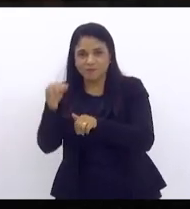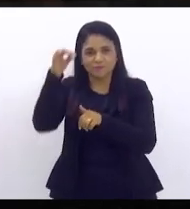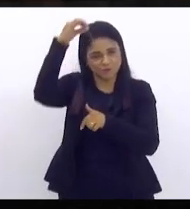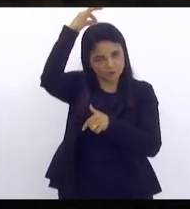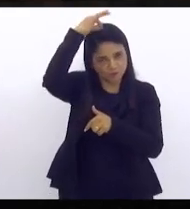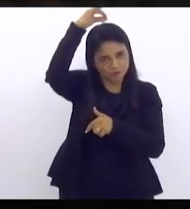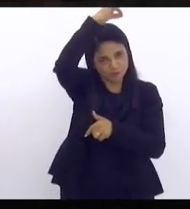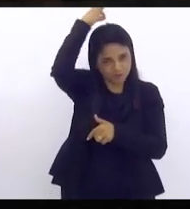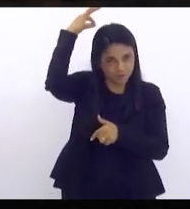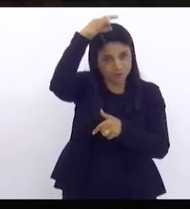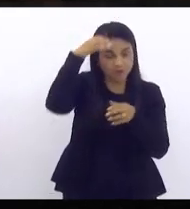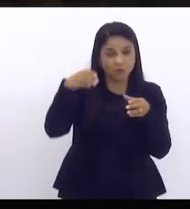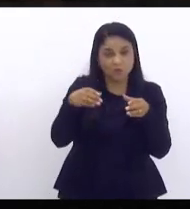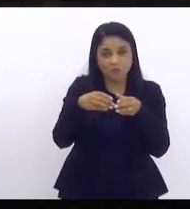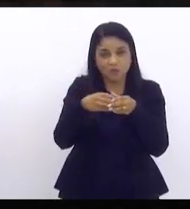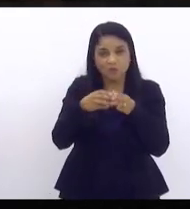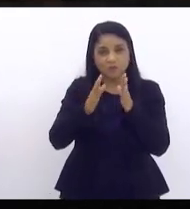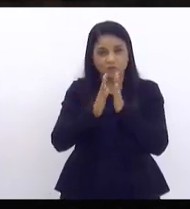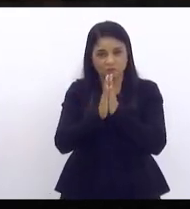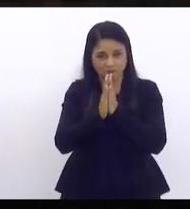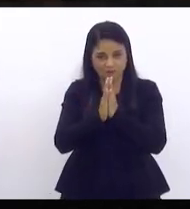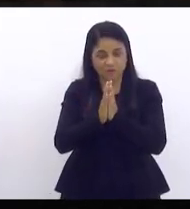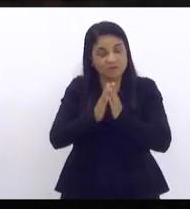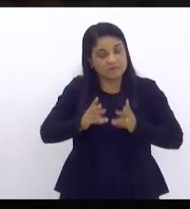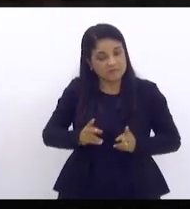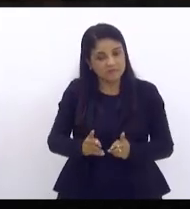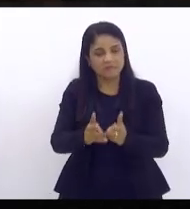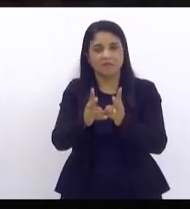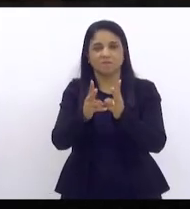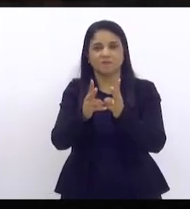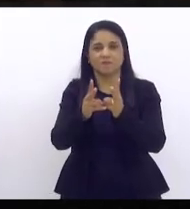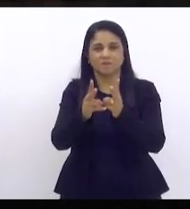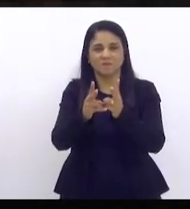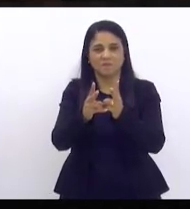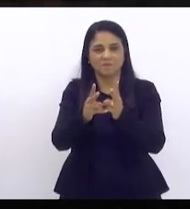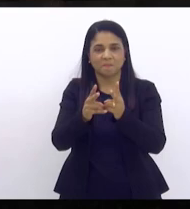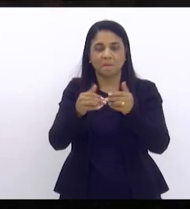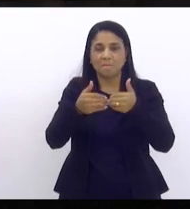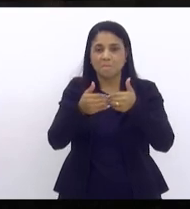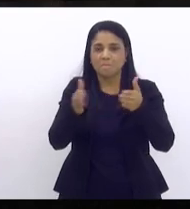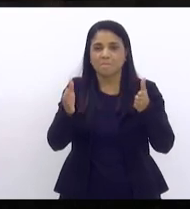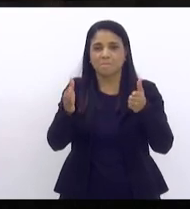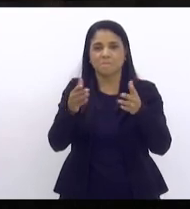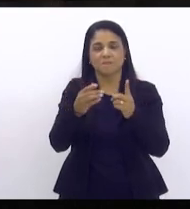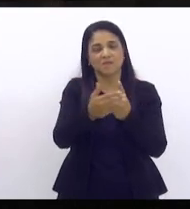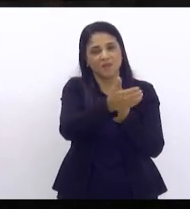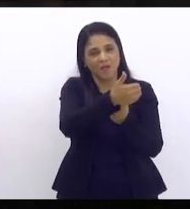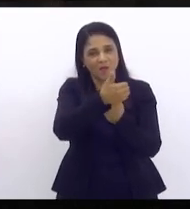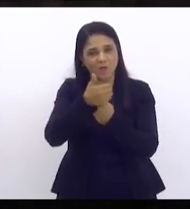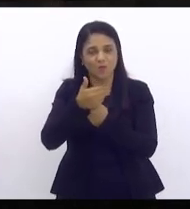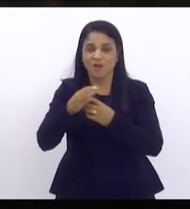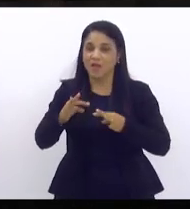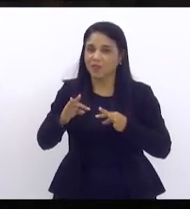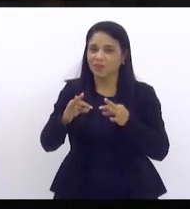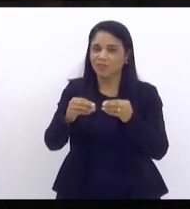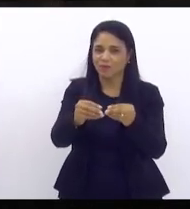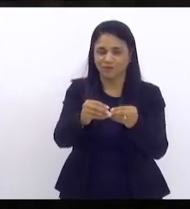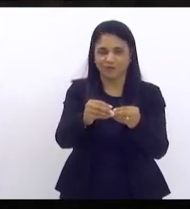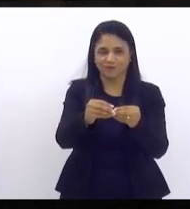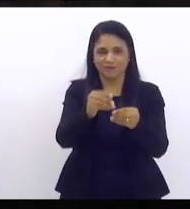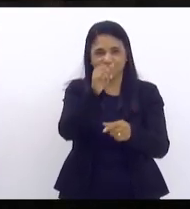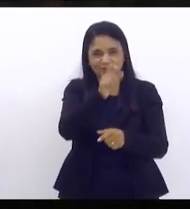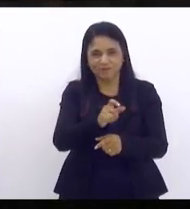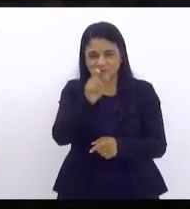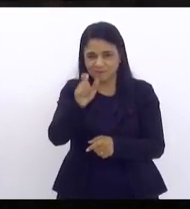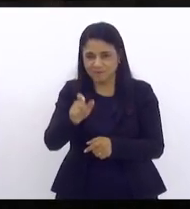oração são, eram e sempre serão portas abertas a todos, literalmente